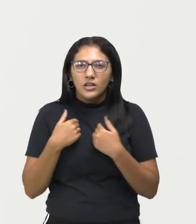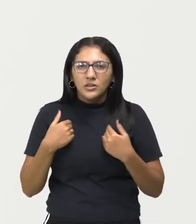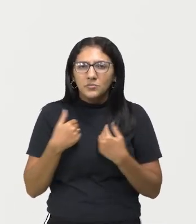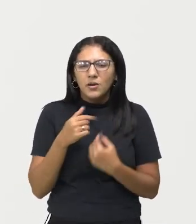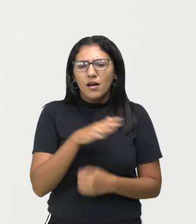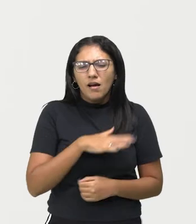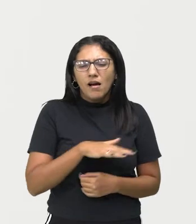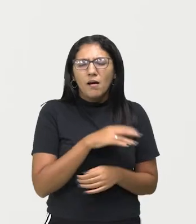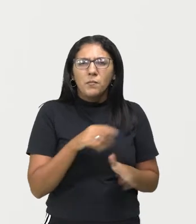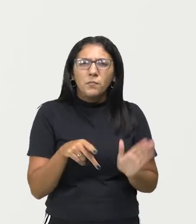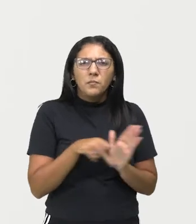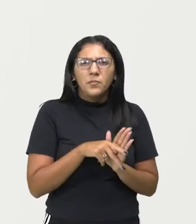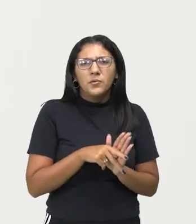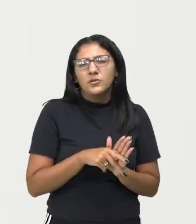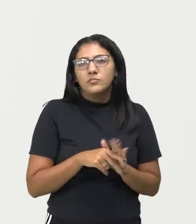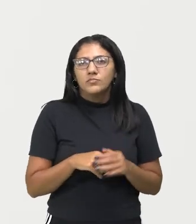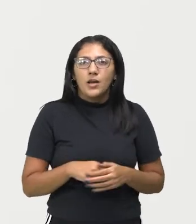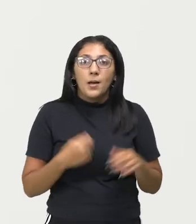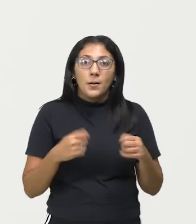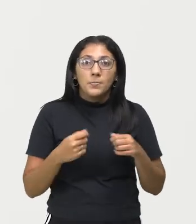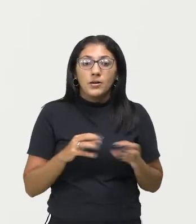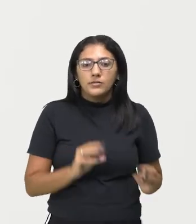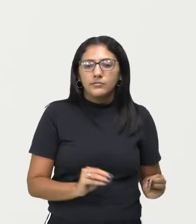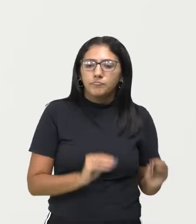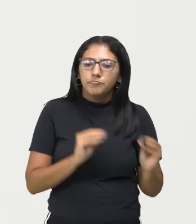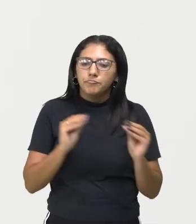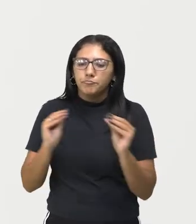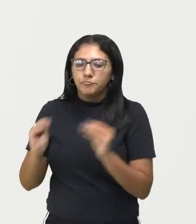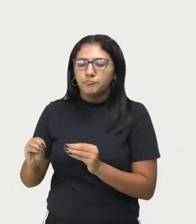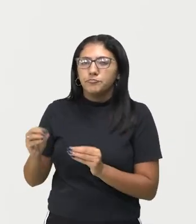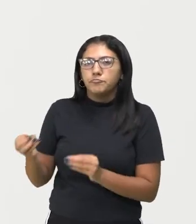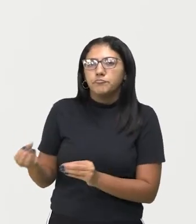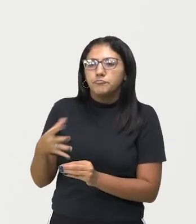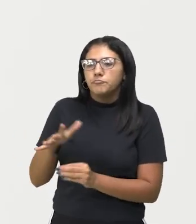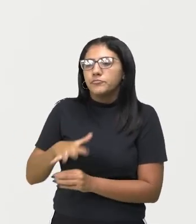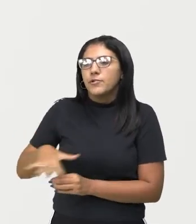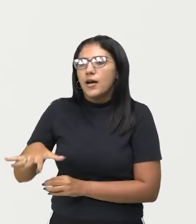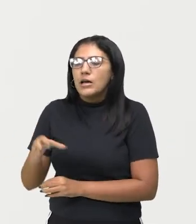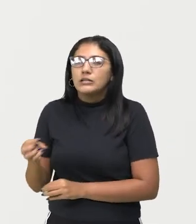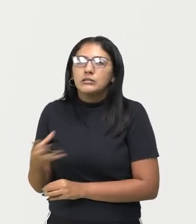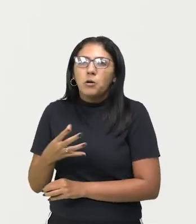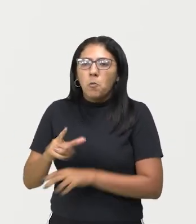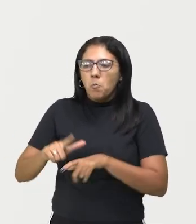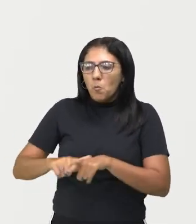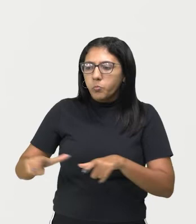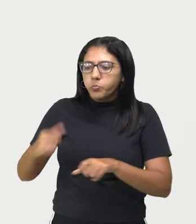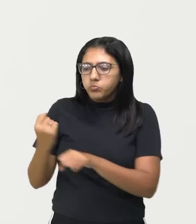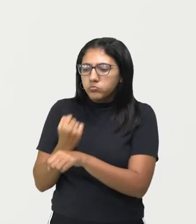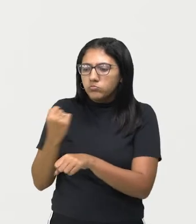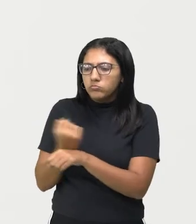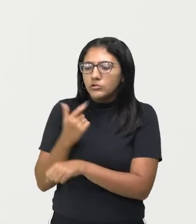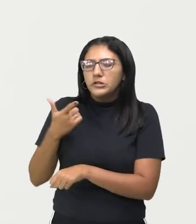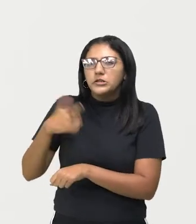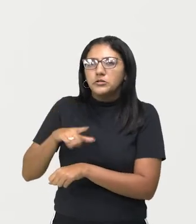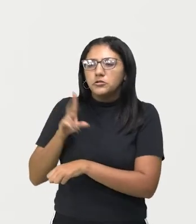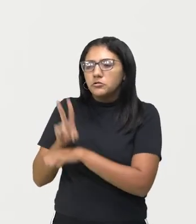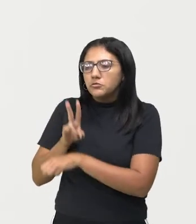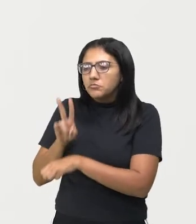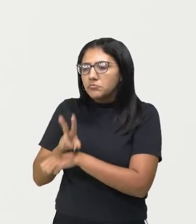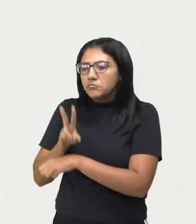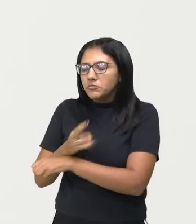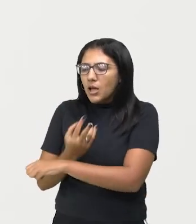aberto já vai ser inundado, então eu tenho que abrir outra agricultura, outra área de agricultura, outra área para criar meu gado. Então